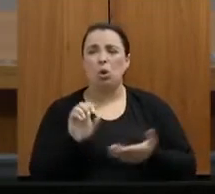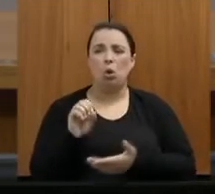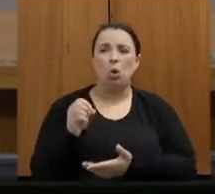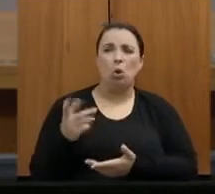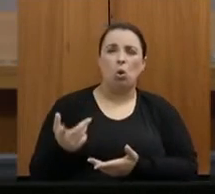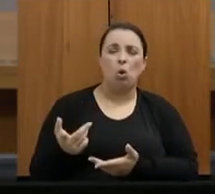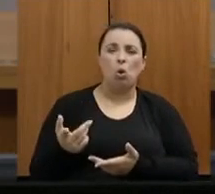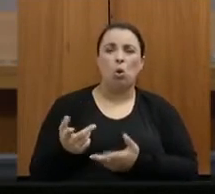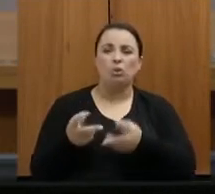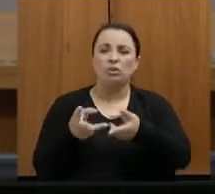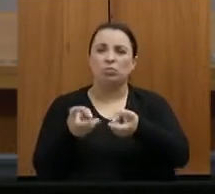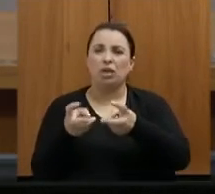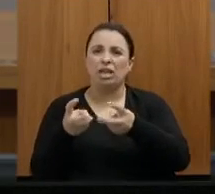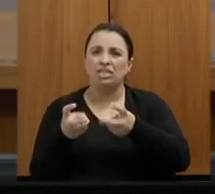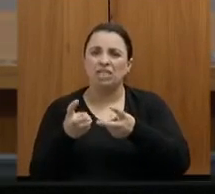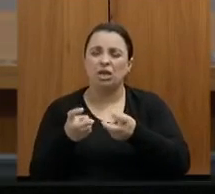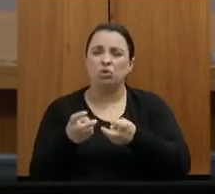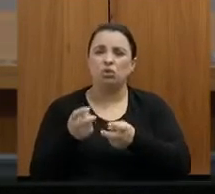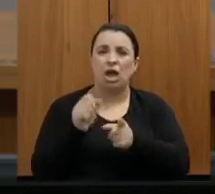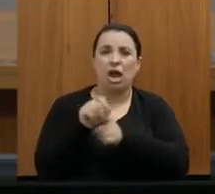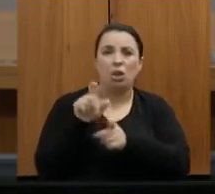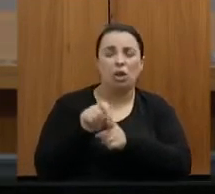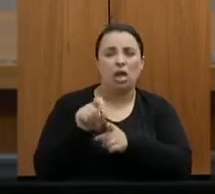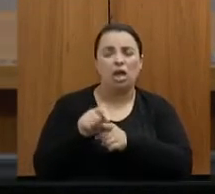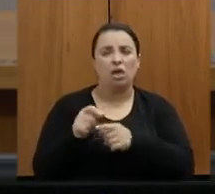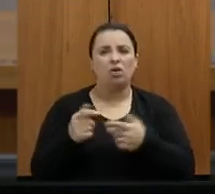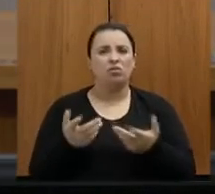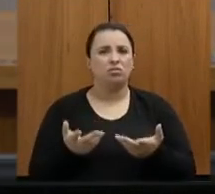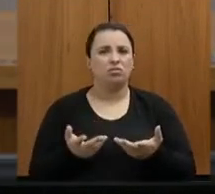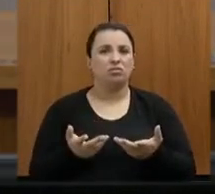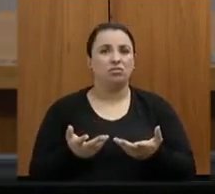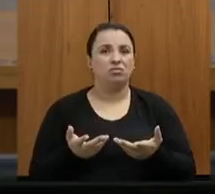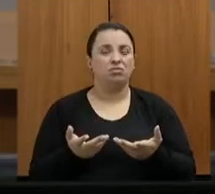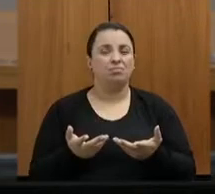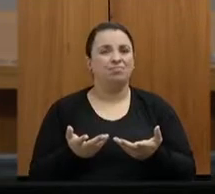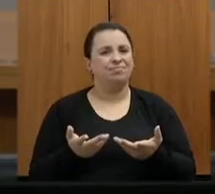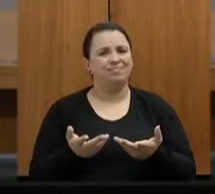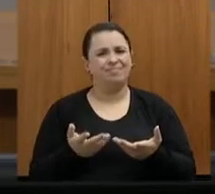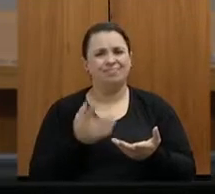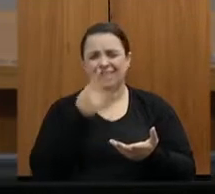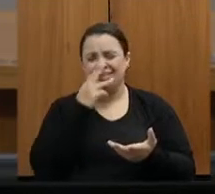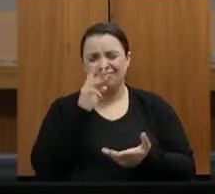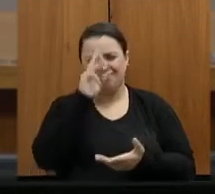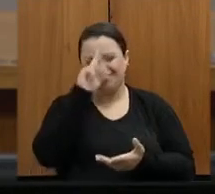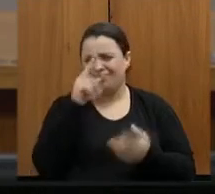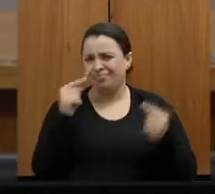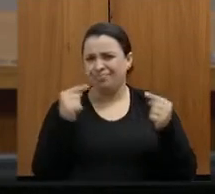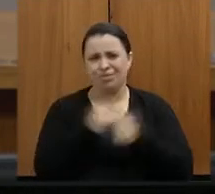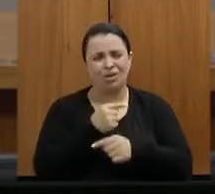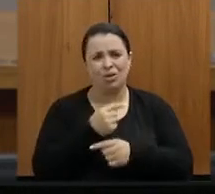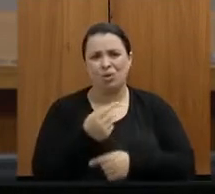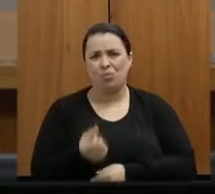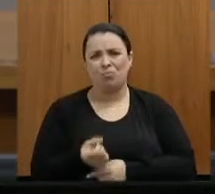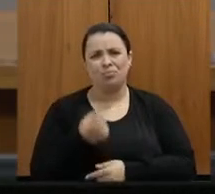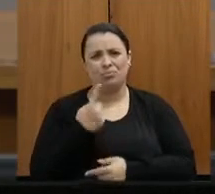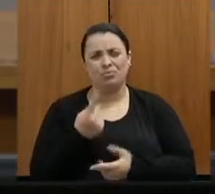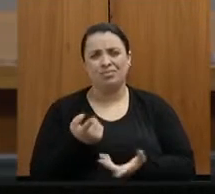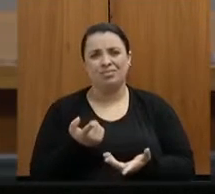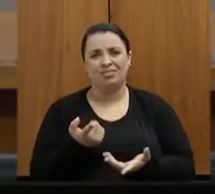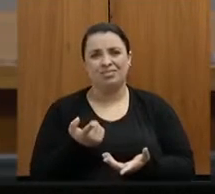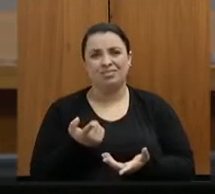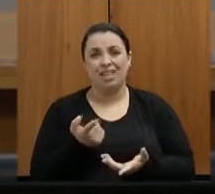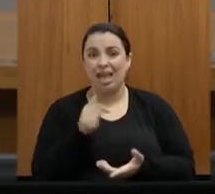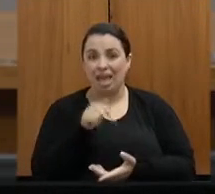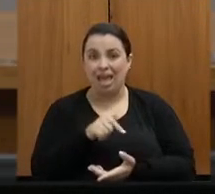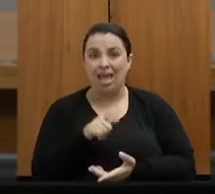Uma área que tinha como missão fazer a regularização fundiária era contra a regularização fundiária. Então, nós